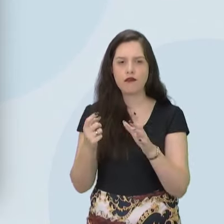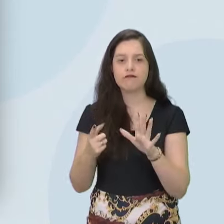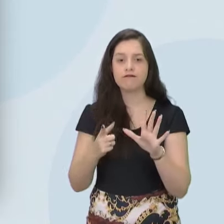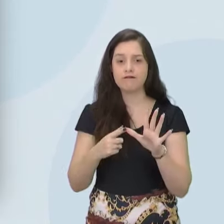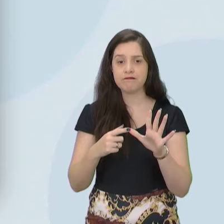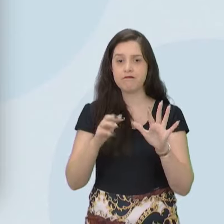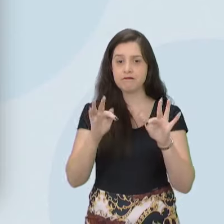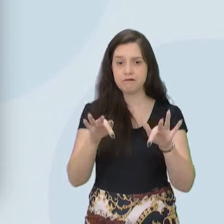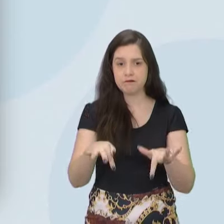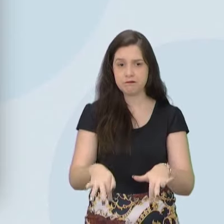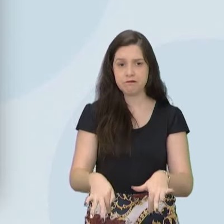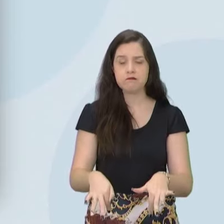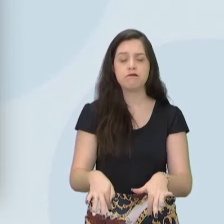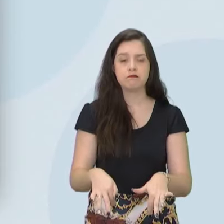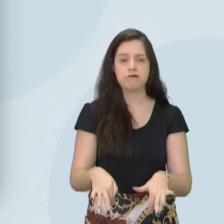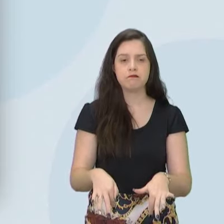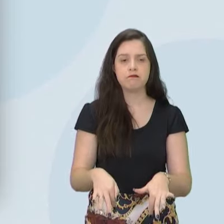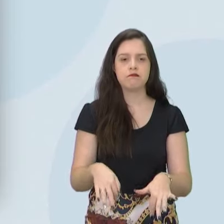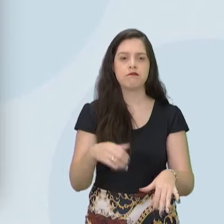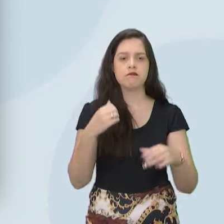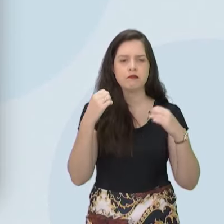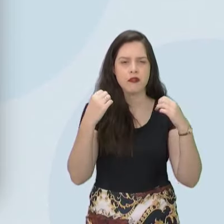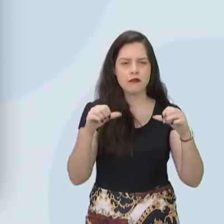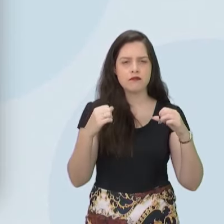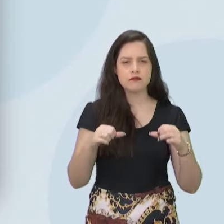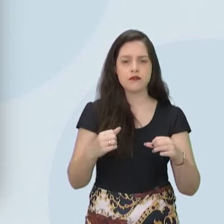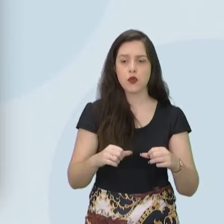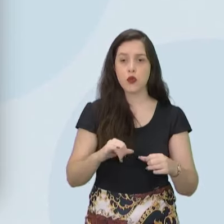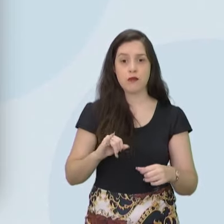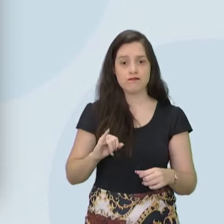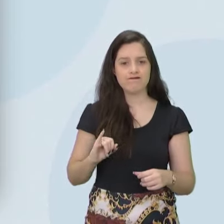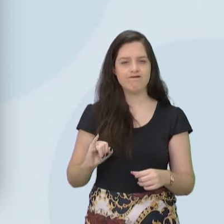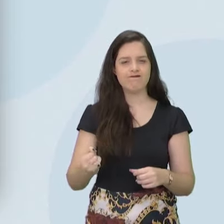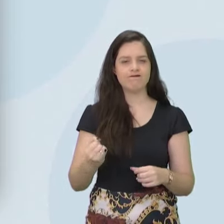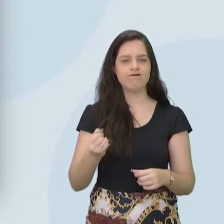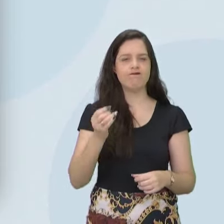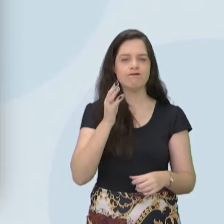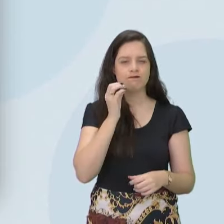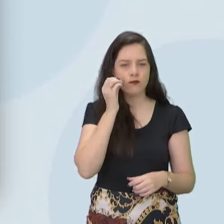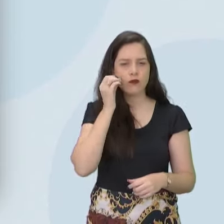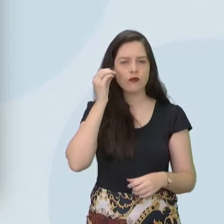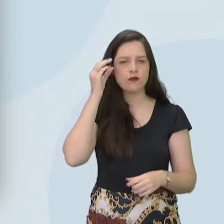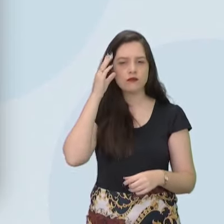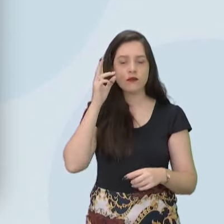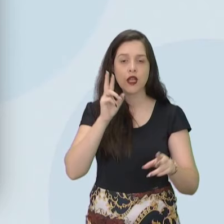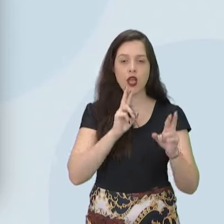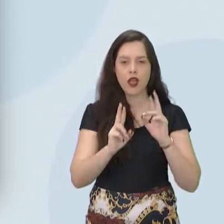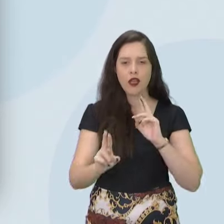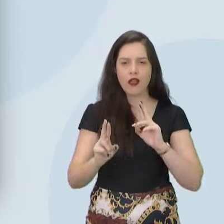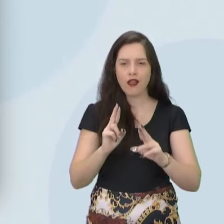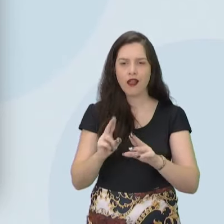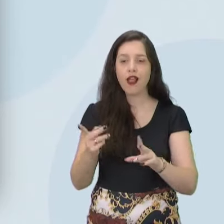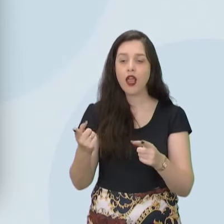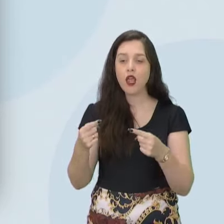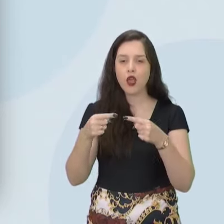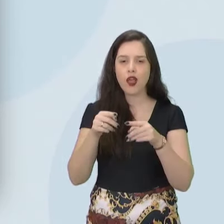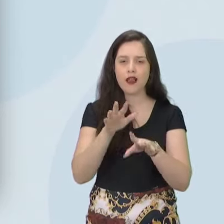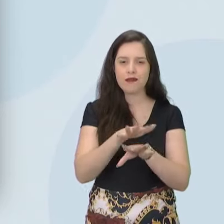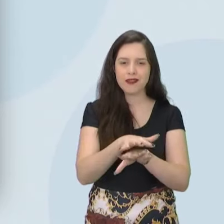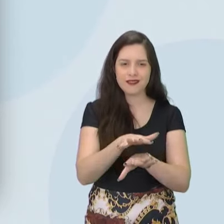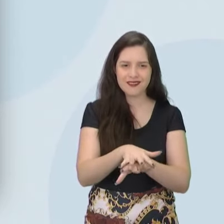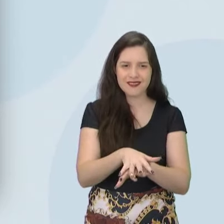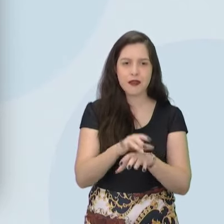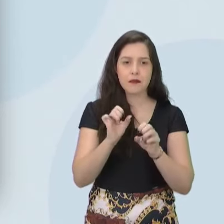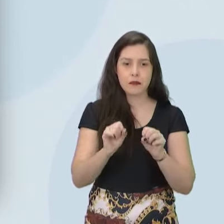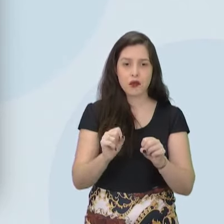fim, a MAT 10, avaliar como oportunidades, conhecimentos e recursos relacionados à matemática podem